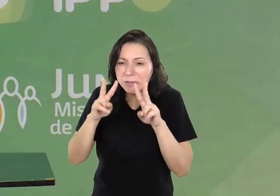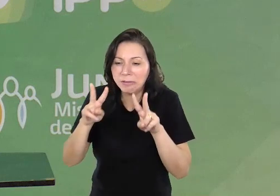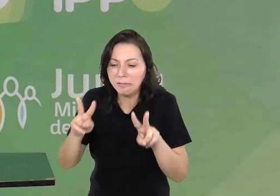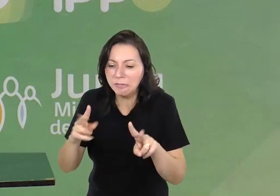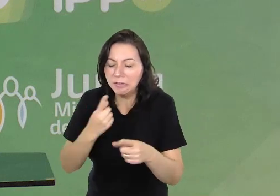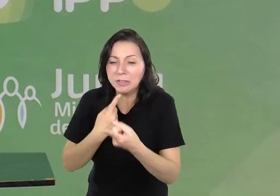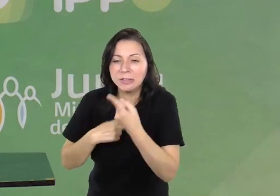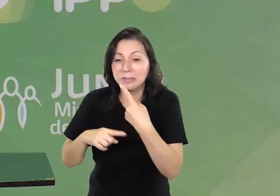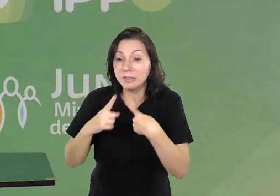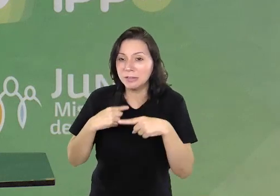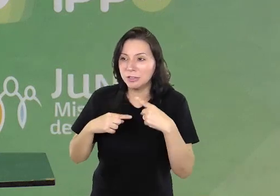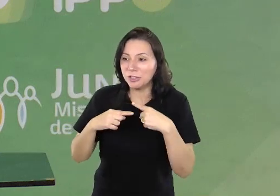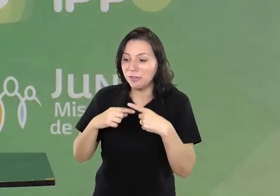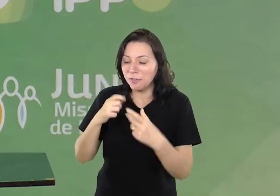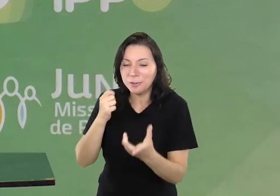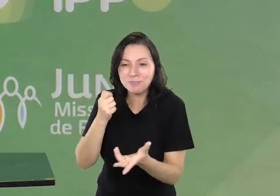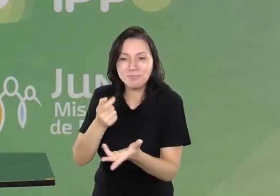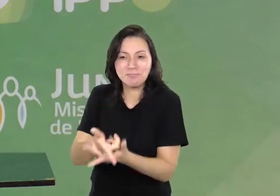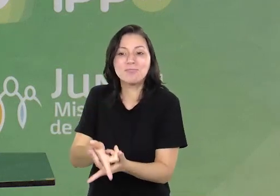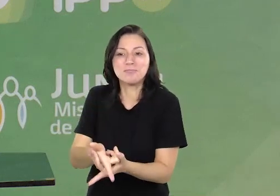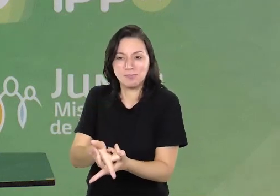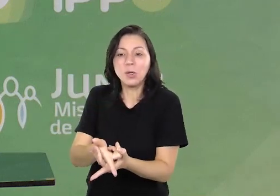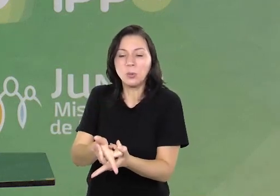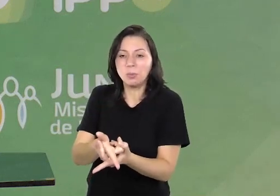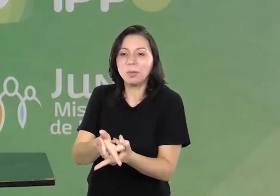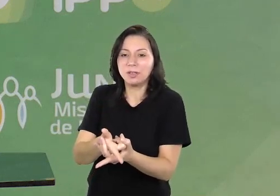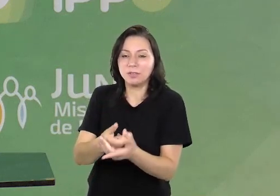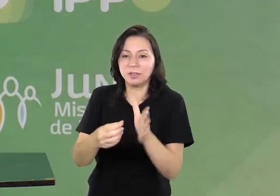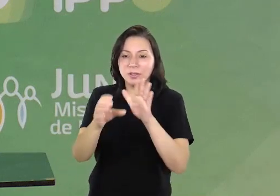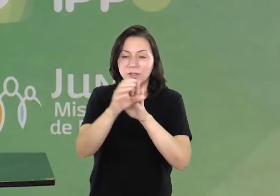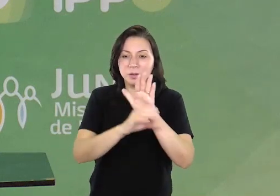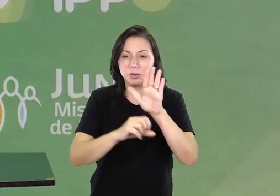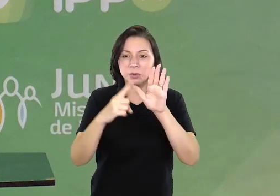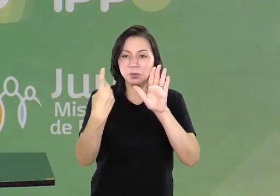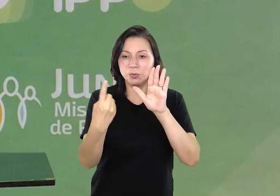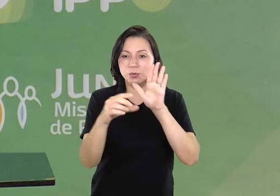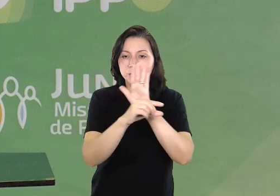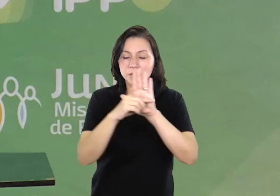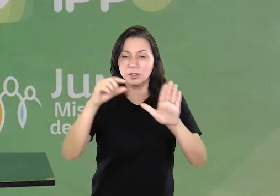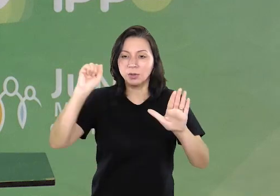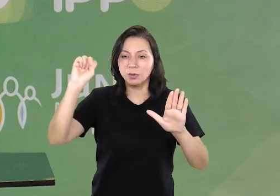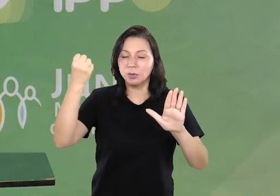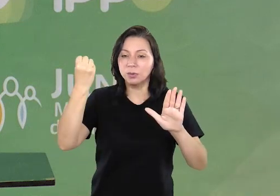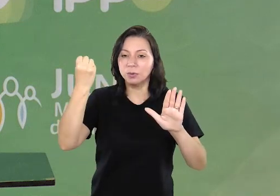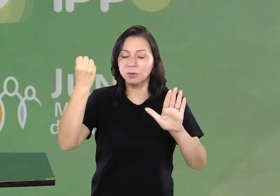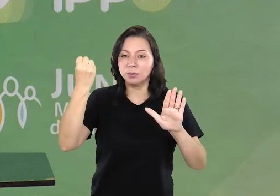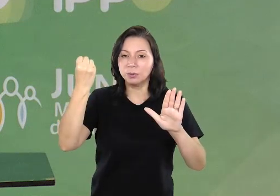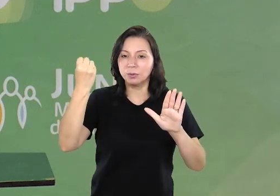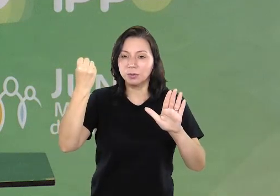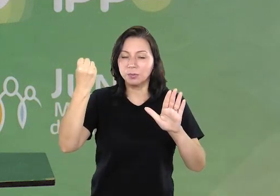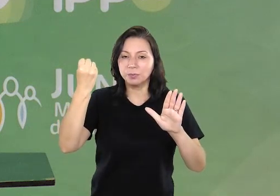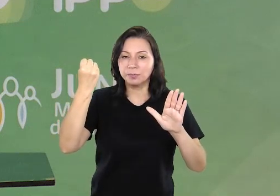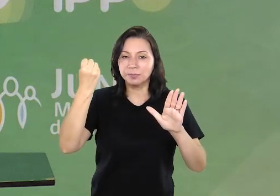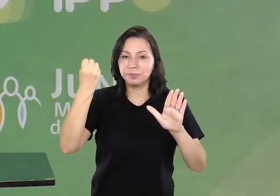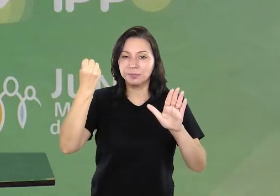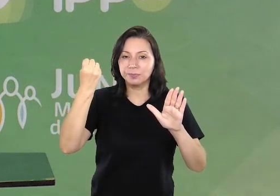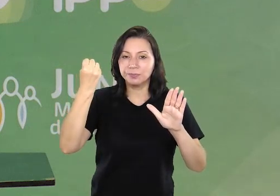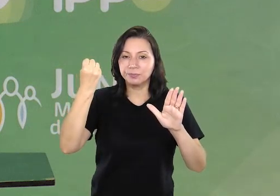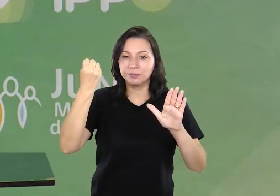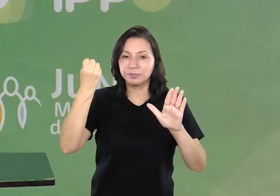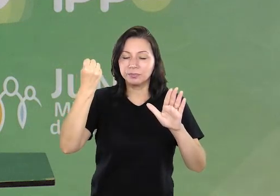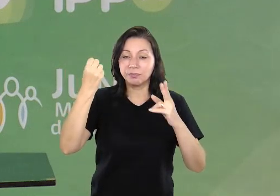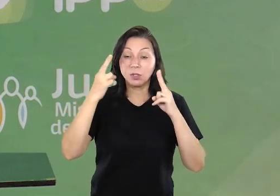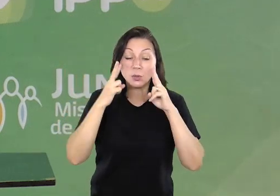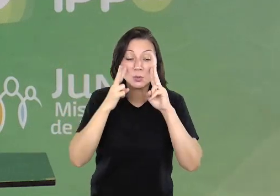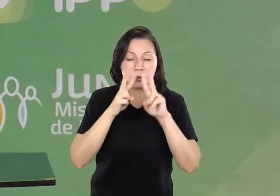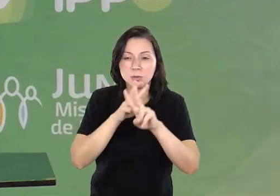lá no Capítulo 1 você pode conferir comigo Versículo 8 ele diz assim os olhos não se fartam de